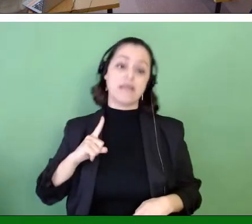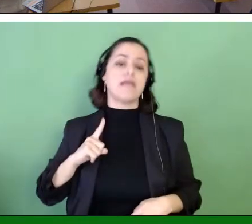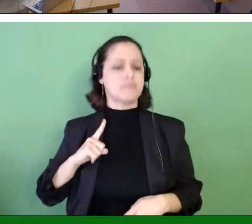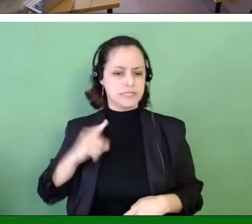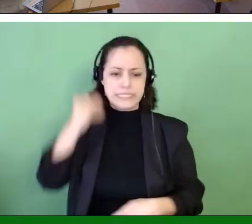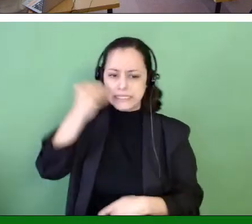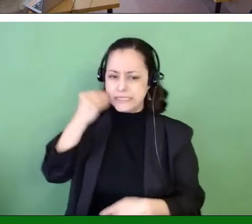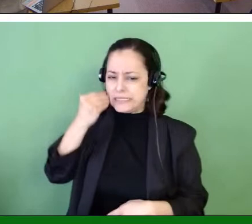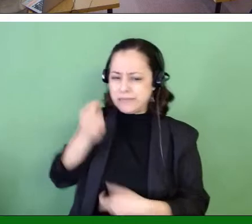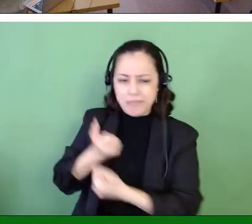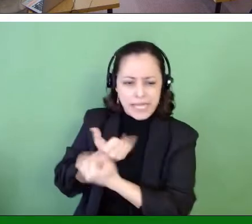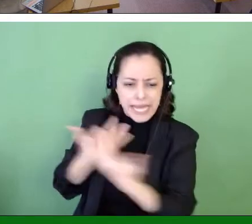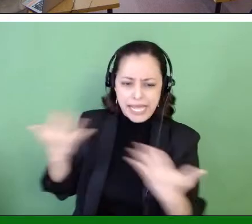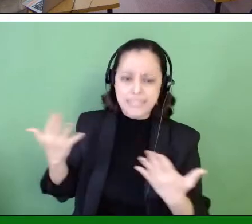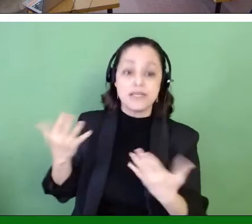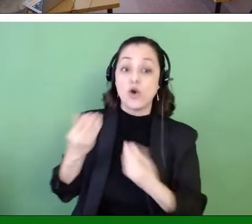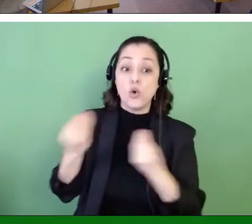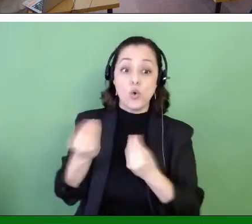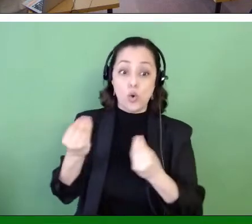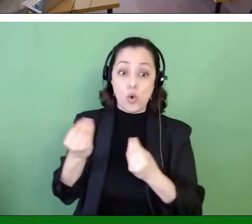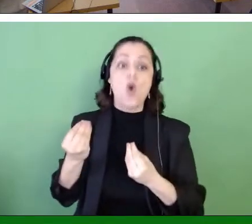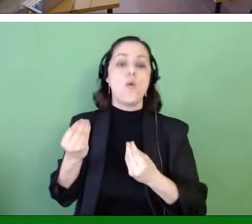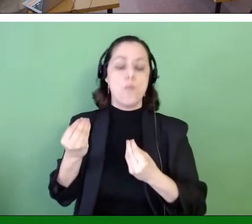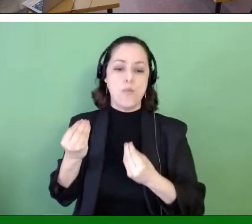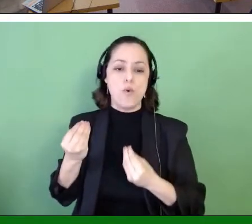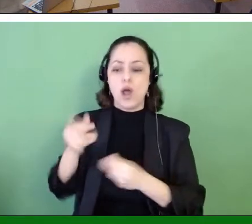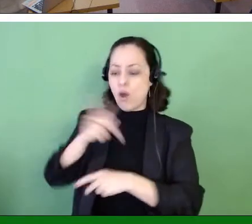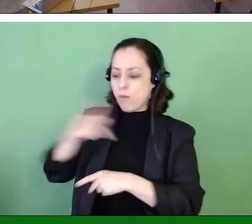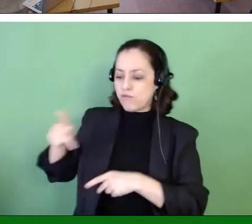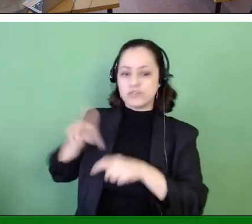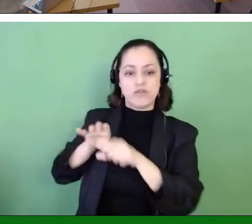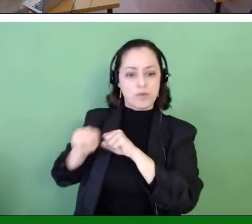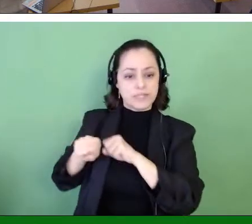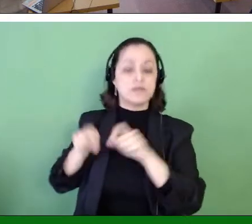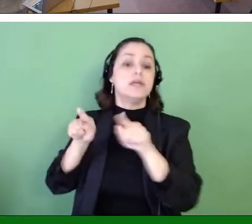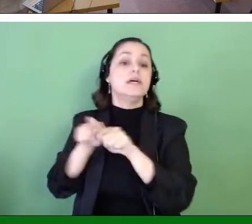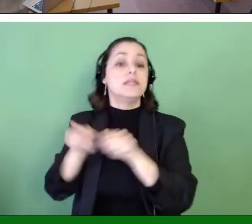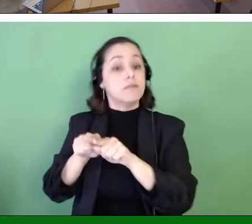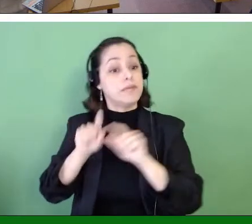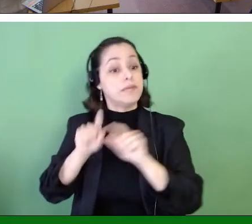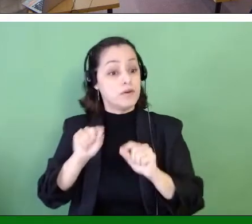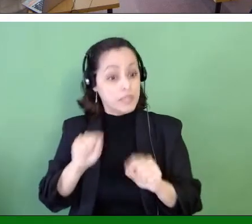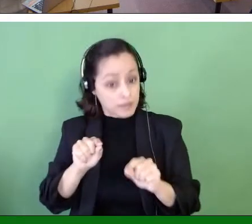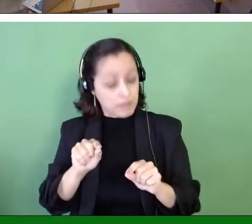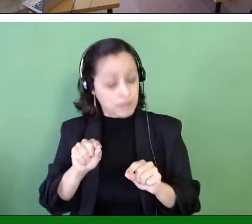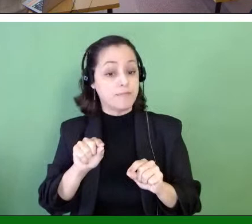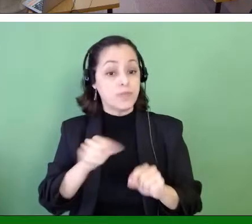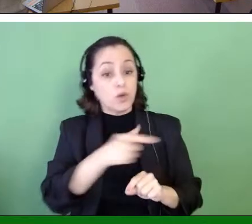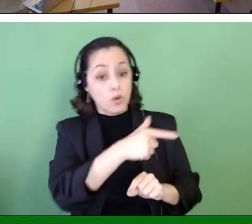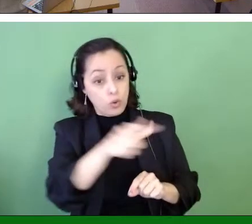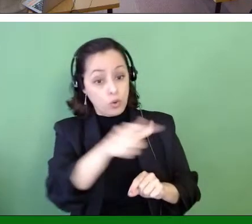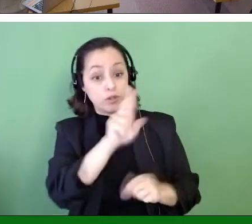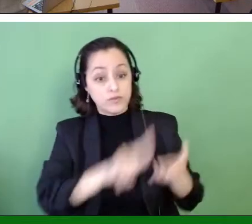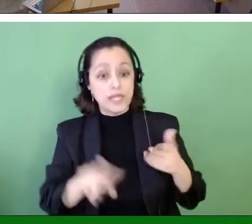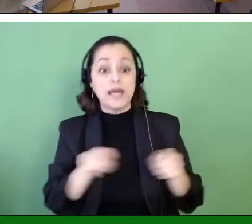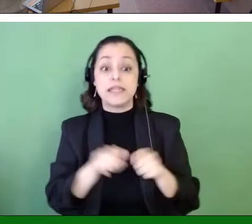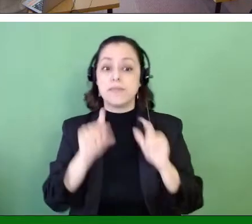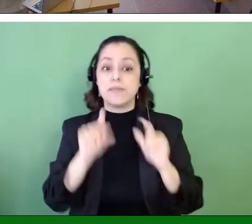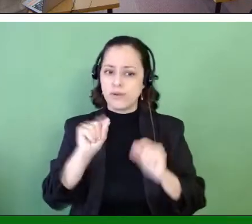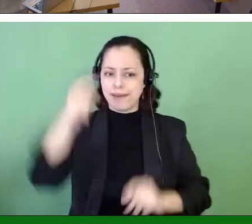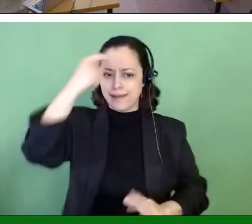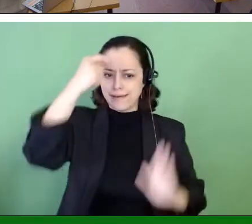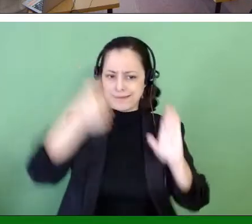etc. E também os impactos com a inteligência artificial, que eu acho que é um tema